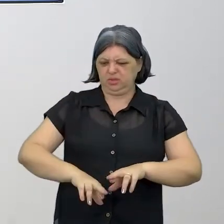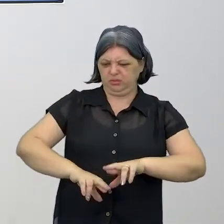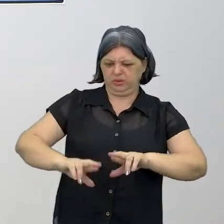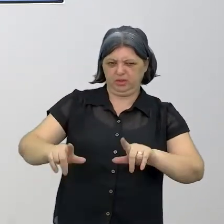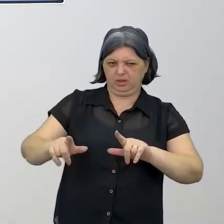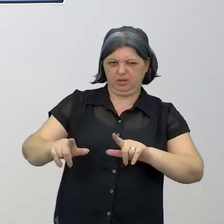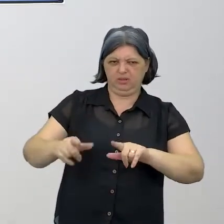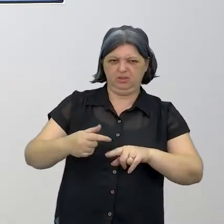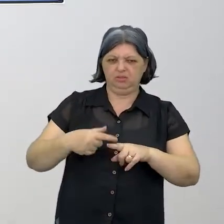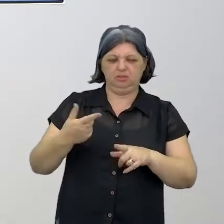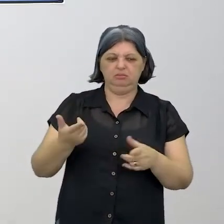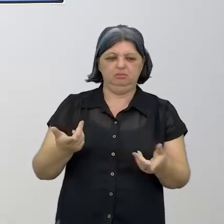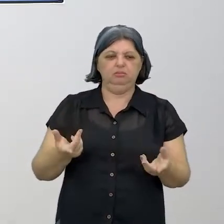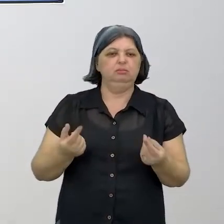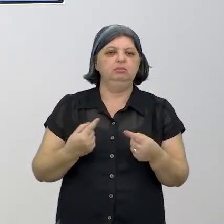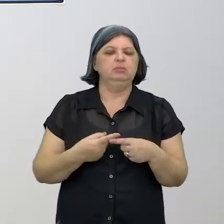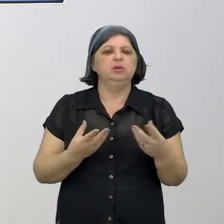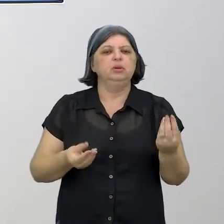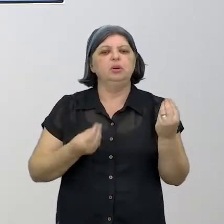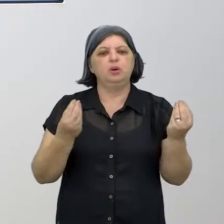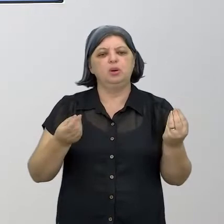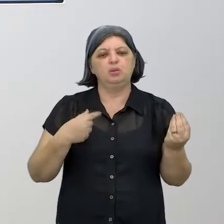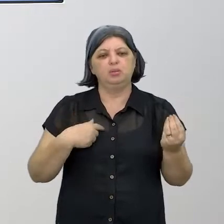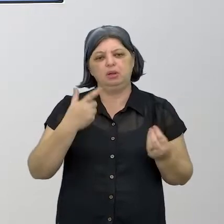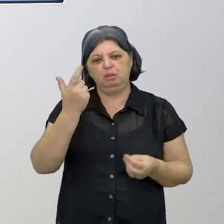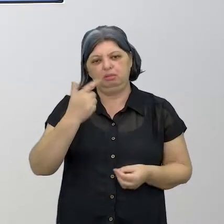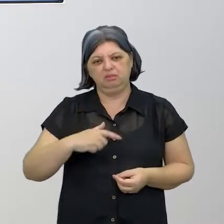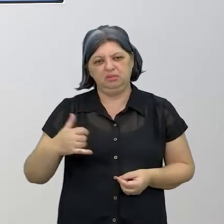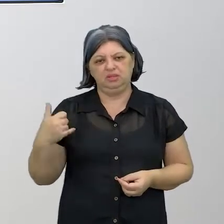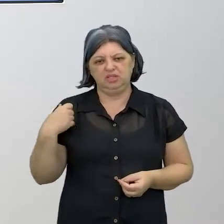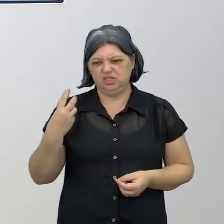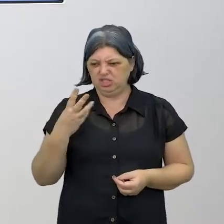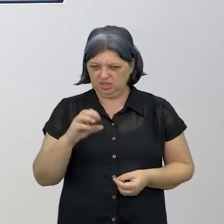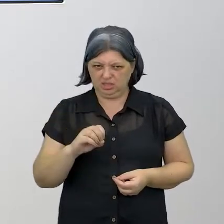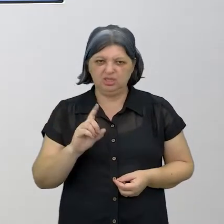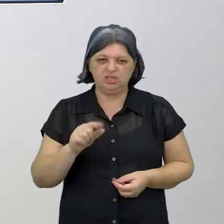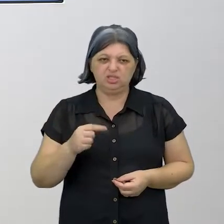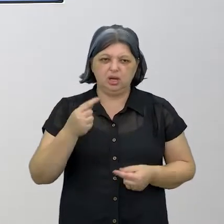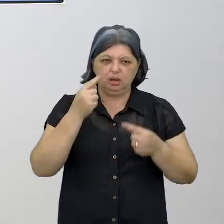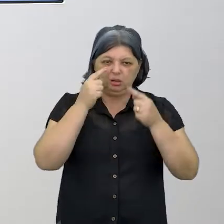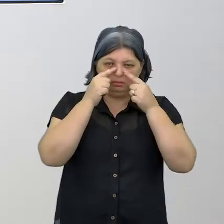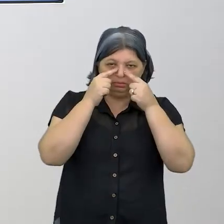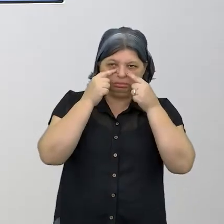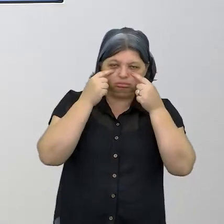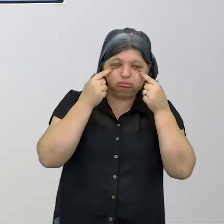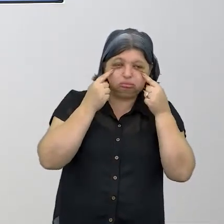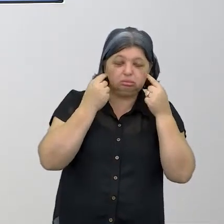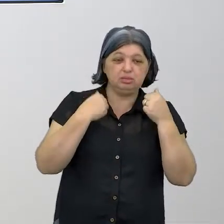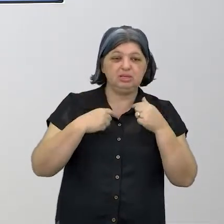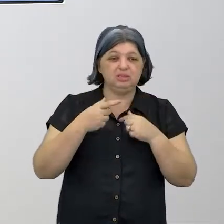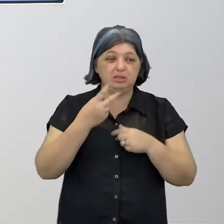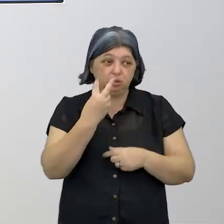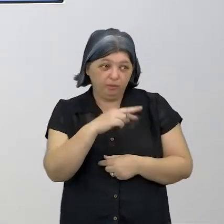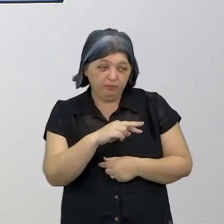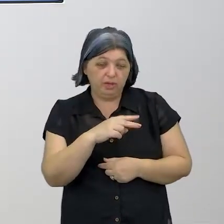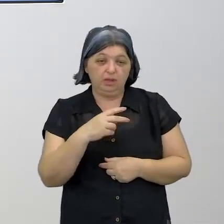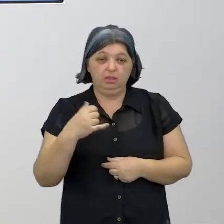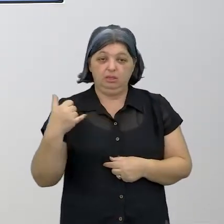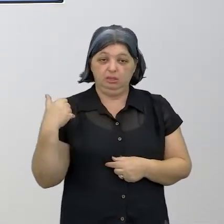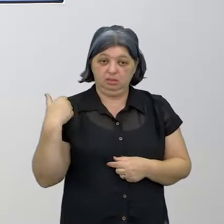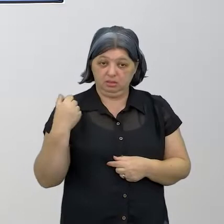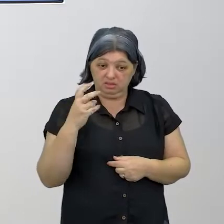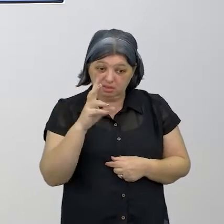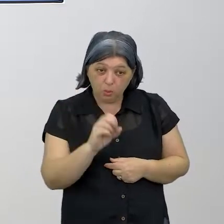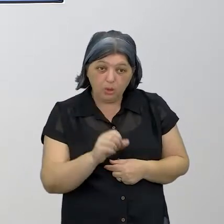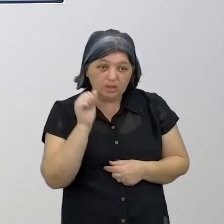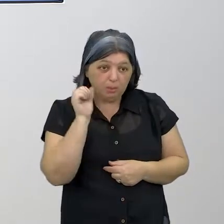não se parece em nenhum sentido, porque você fala, cara, mas eu tenho 30 anos e eu já tenho ruga embaixo do olho, mas eu tô olhando uma mulher de 50 que não tem nada,